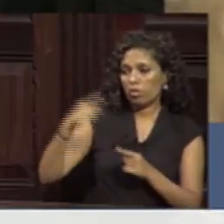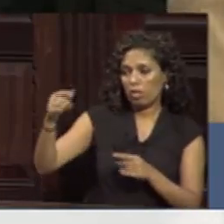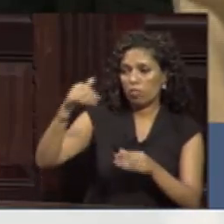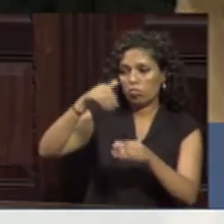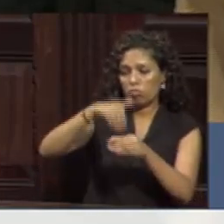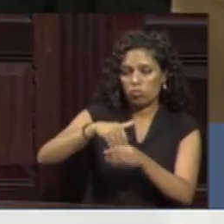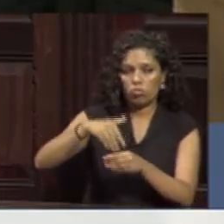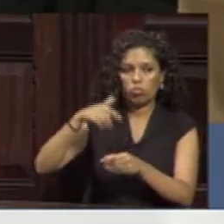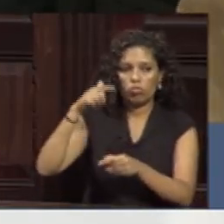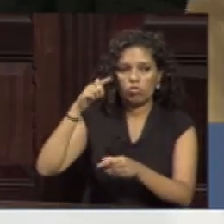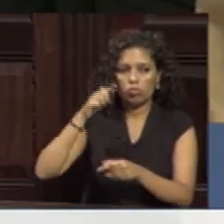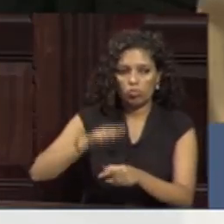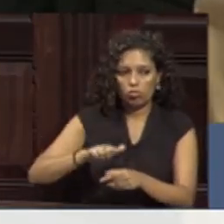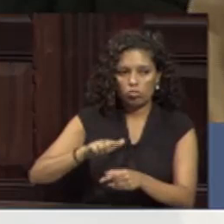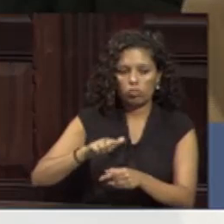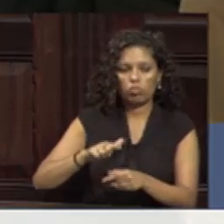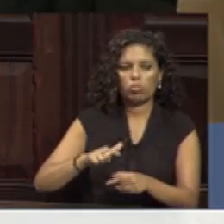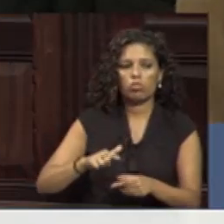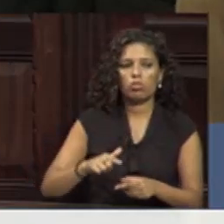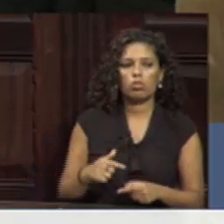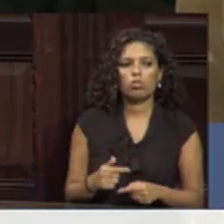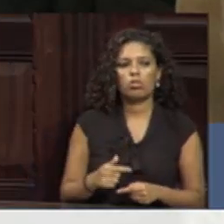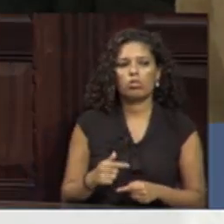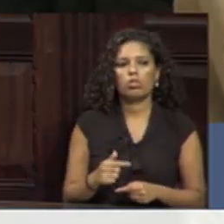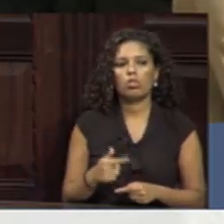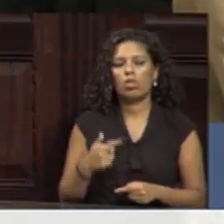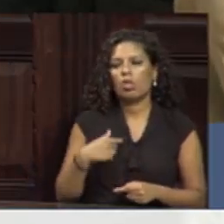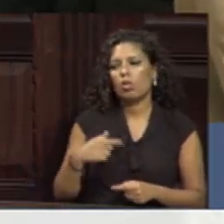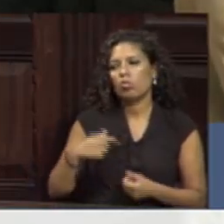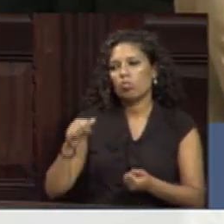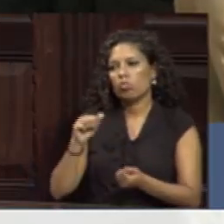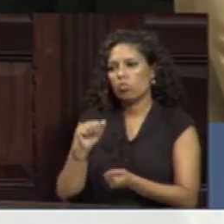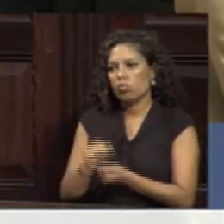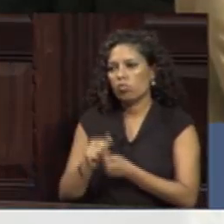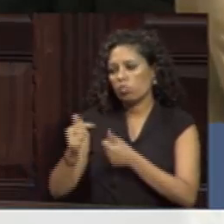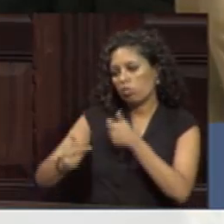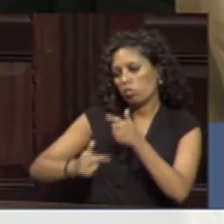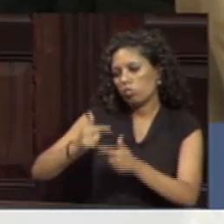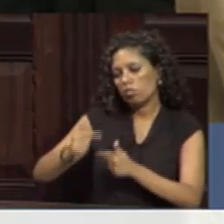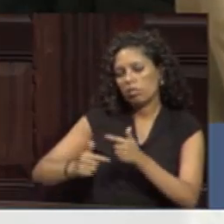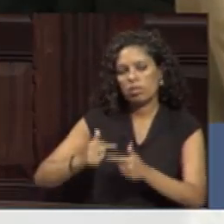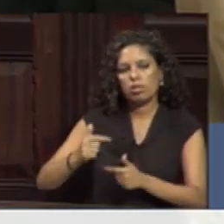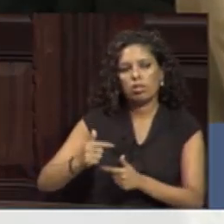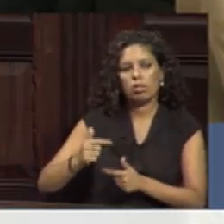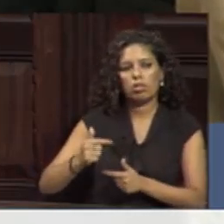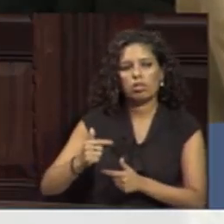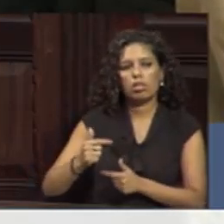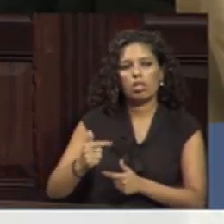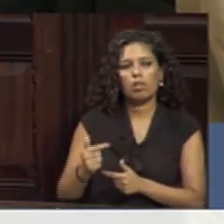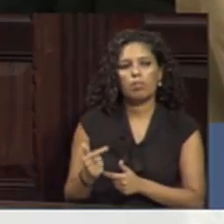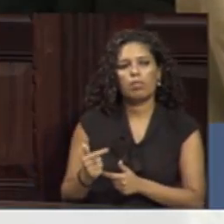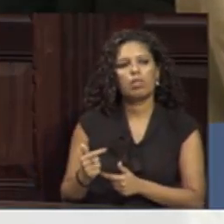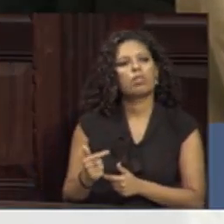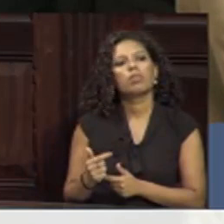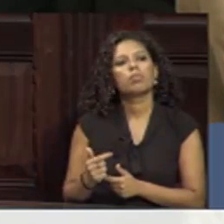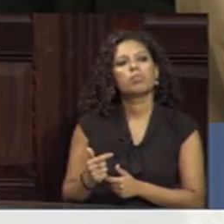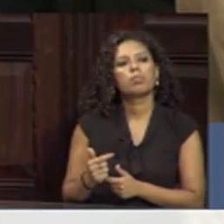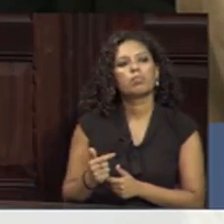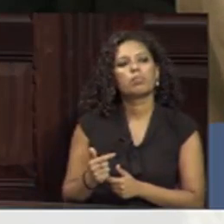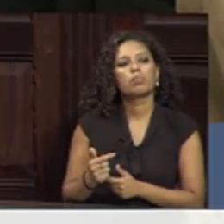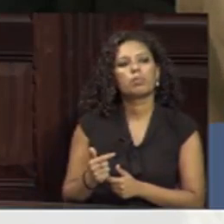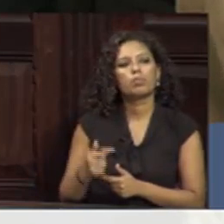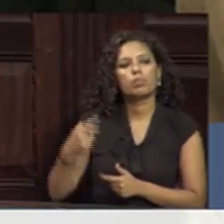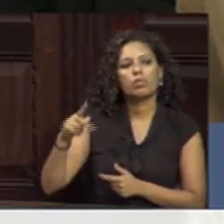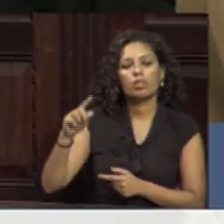não tendo eu feito campanha para a sua eleição, mas identifiquei na eleição da Marielle